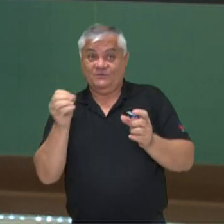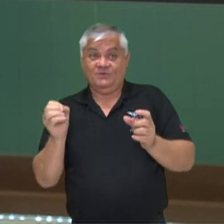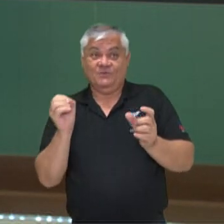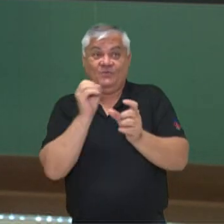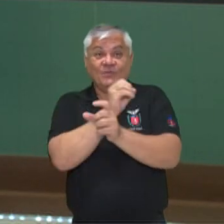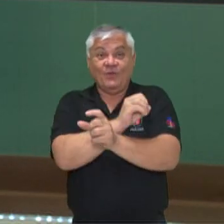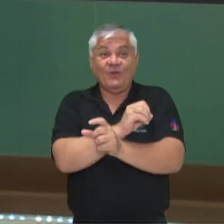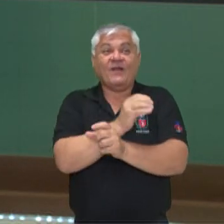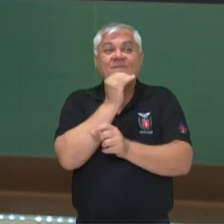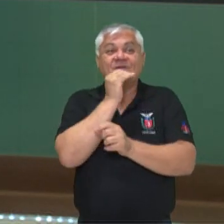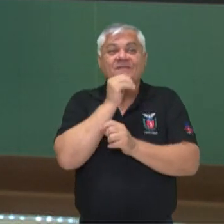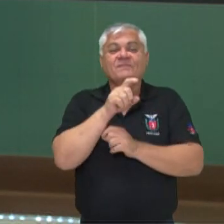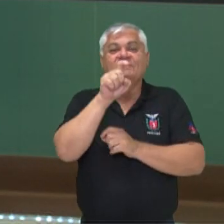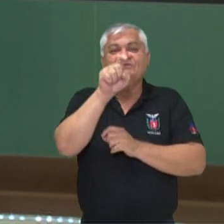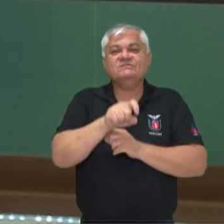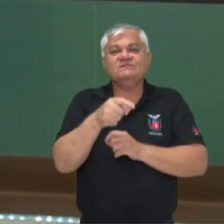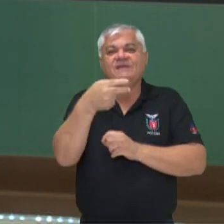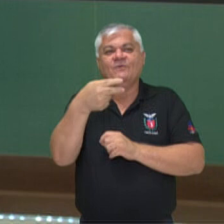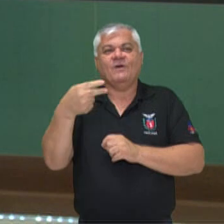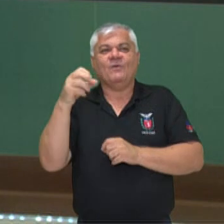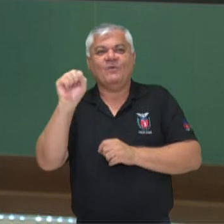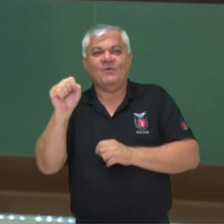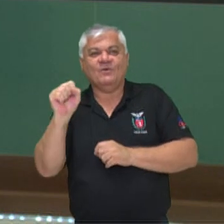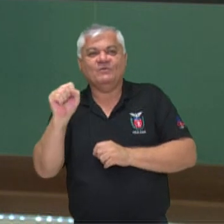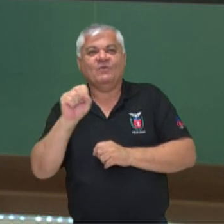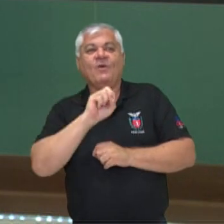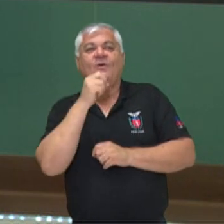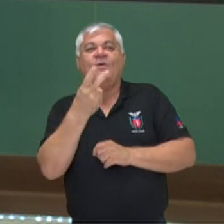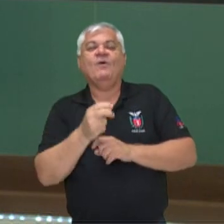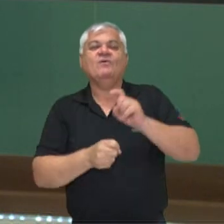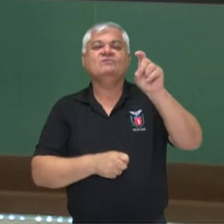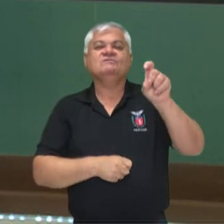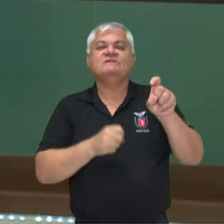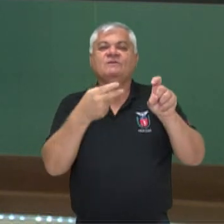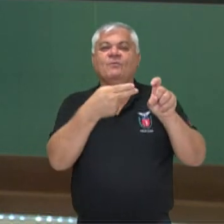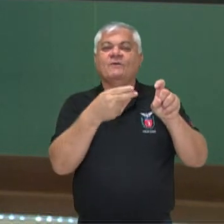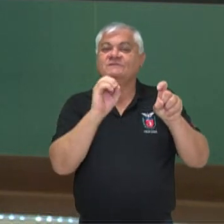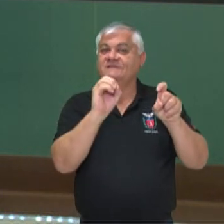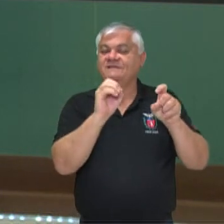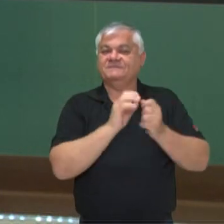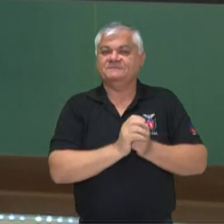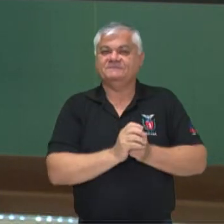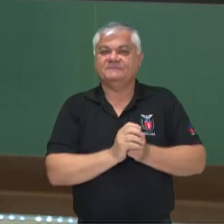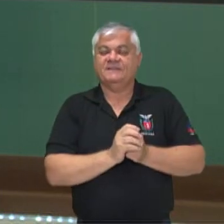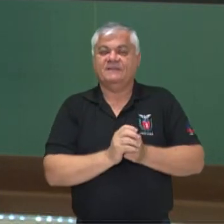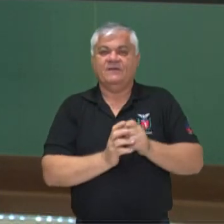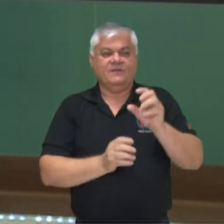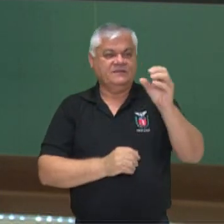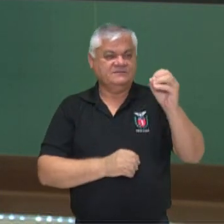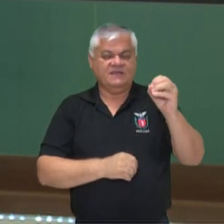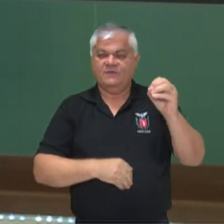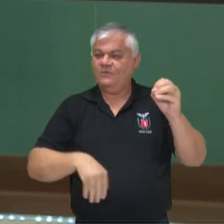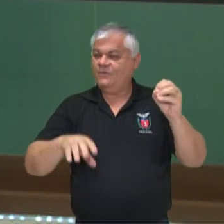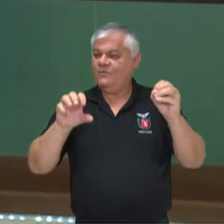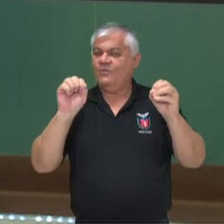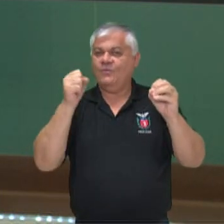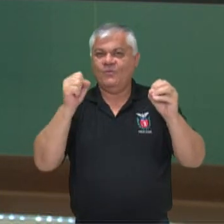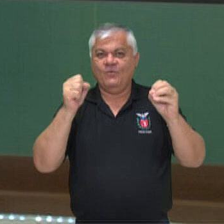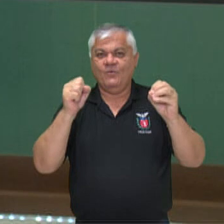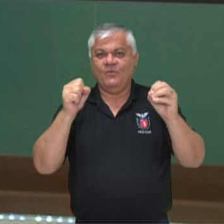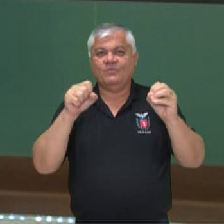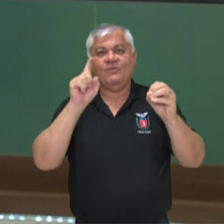eu tenho que x igual a 8 ou aqui da primeira x igual a zero. Então, 0 e 8 são as soluções dessa